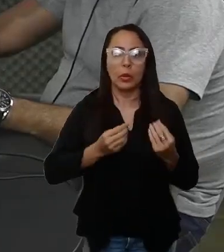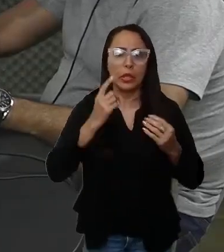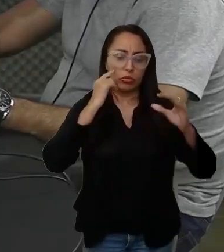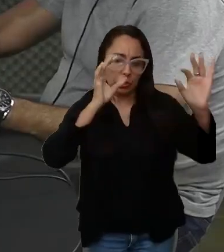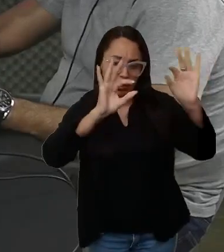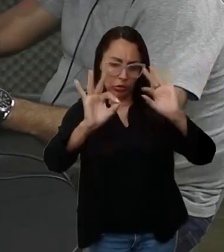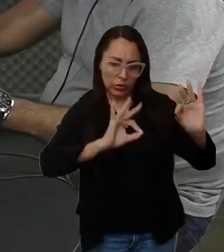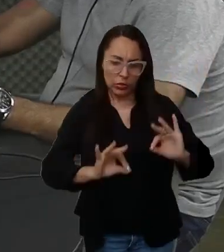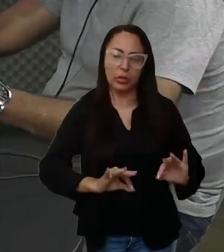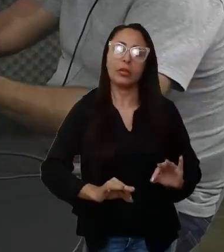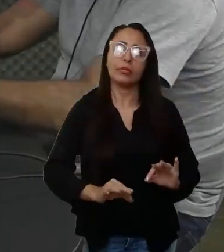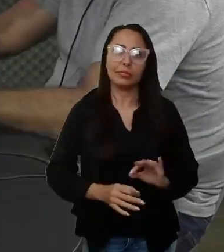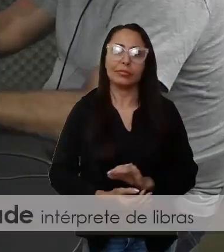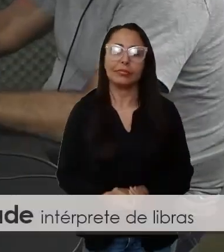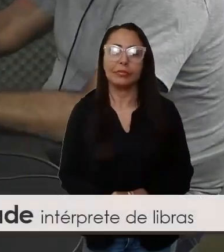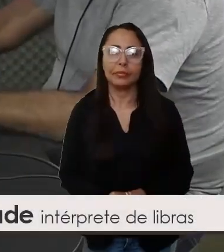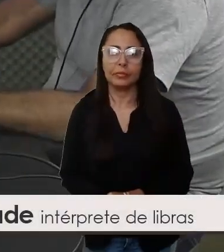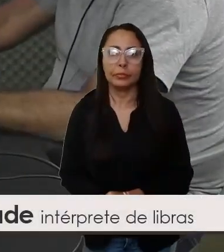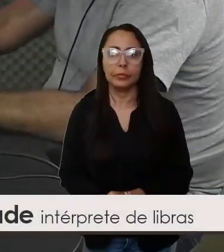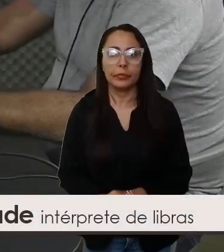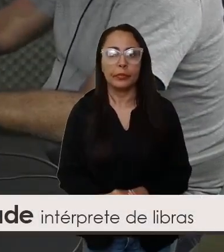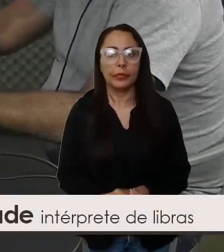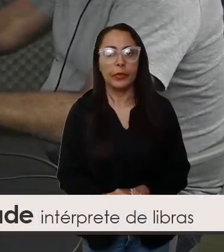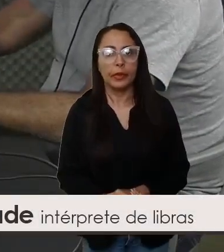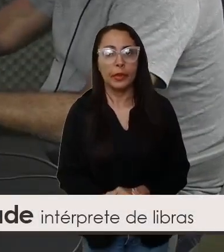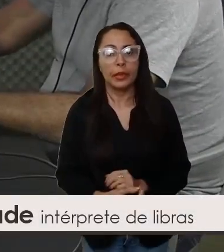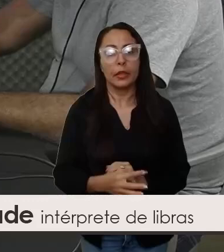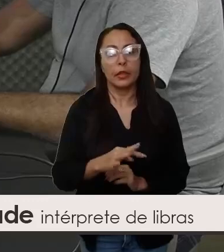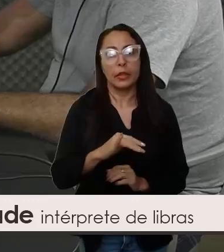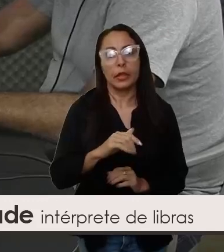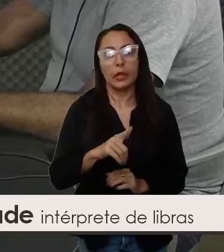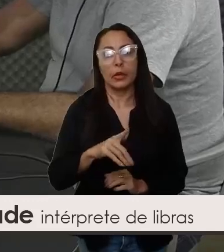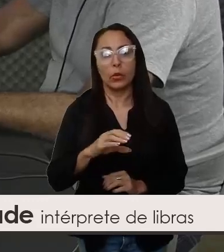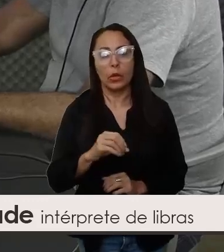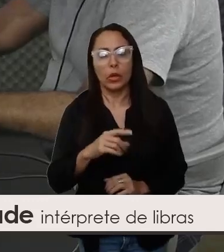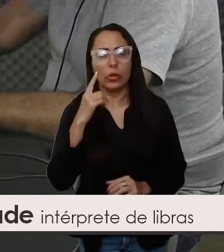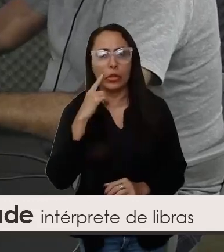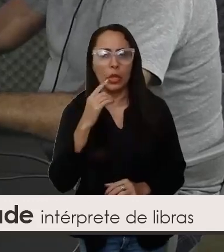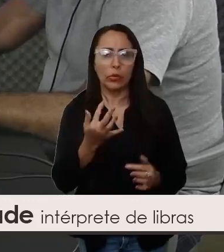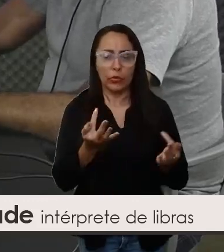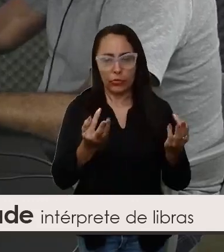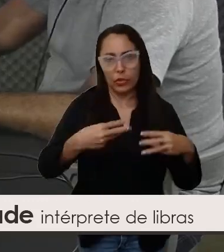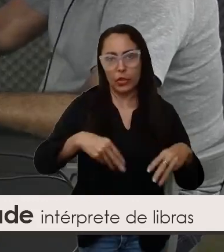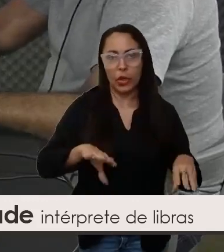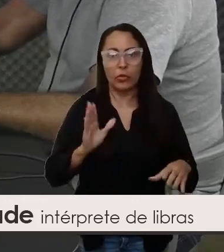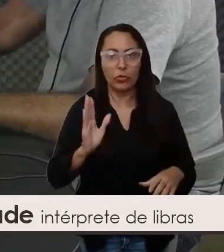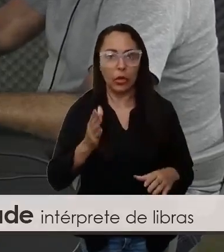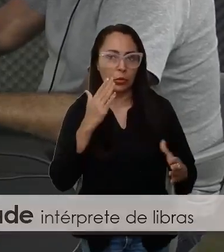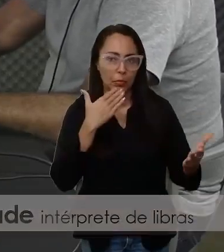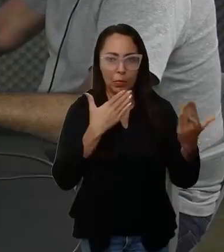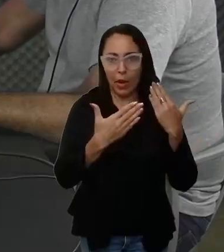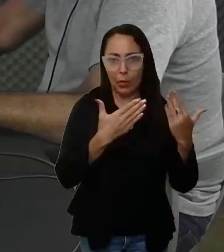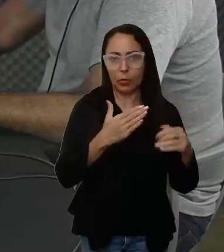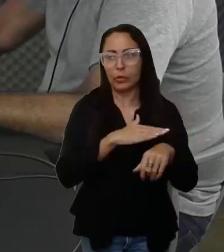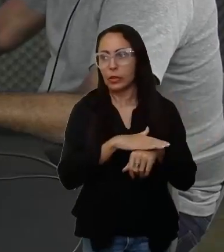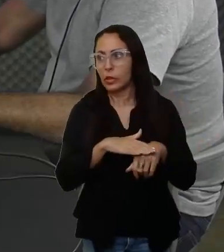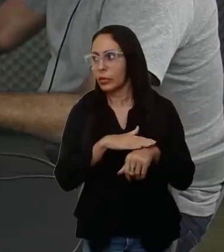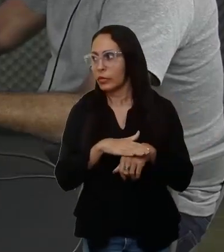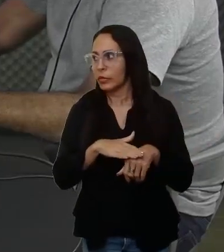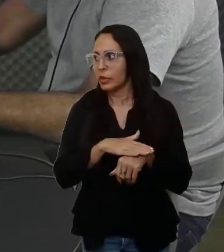para isso. Tiago, para a gente chegar aí já no finalzinho do nosso papo aqui,